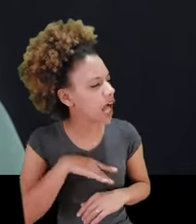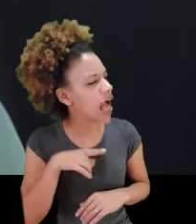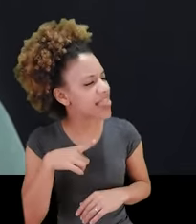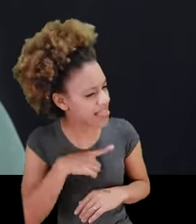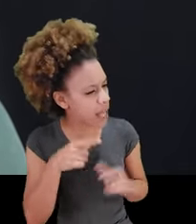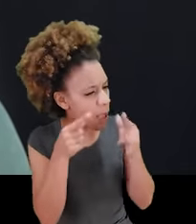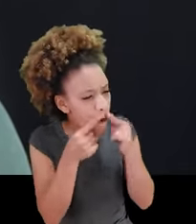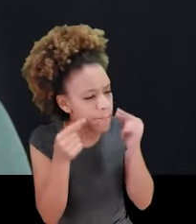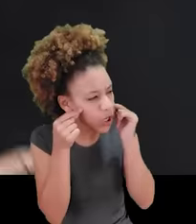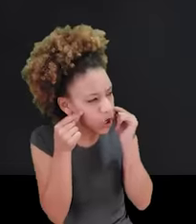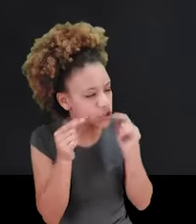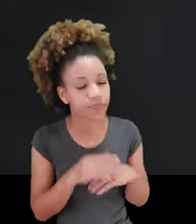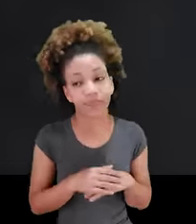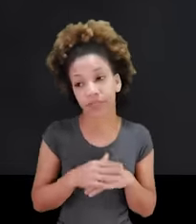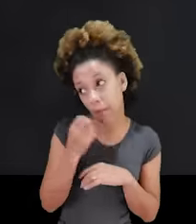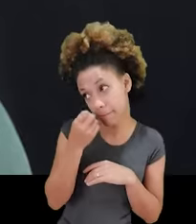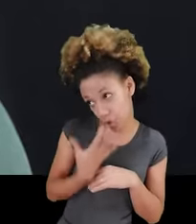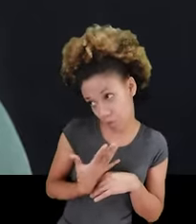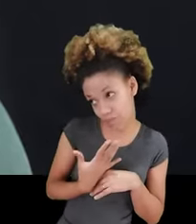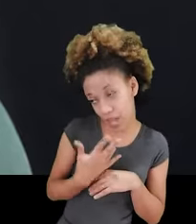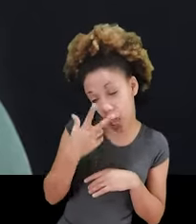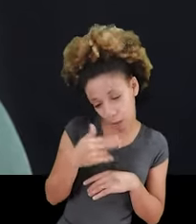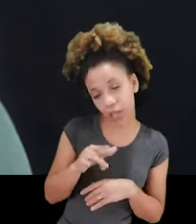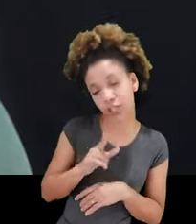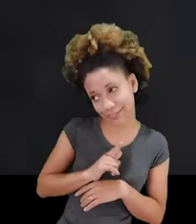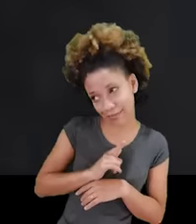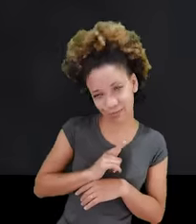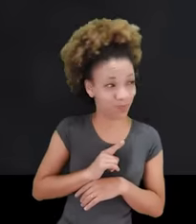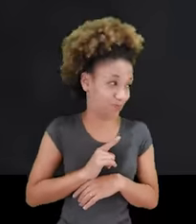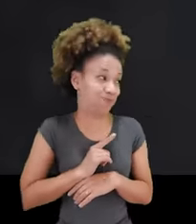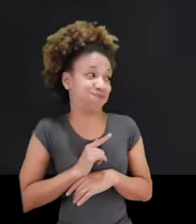têm bigode? Bom, eu acho que têm.